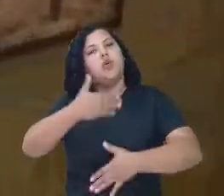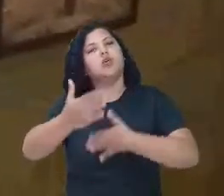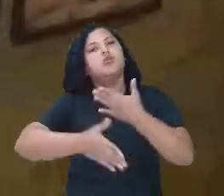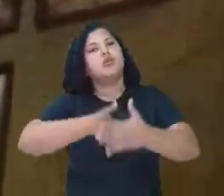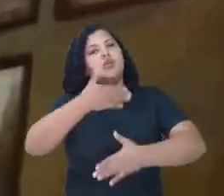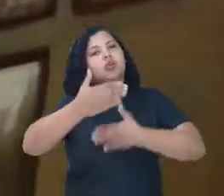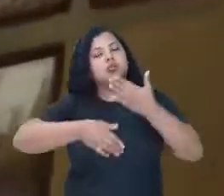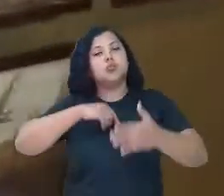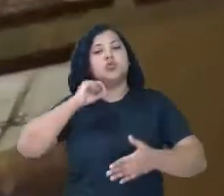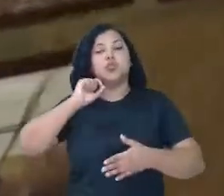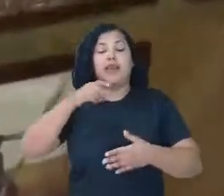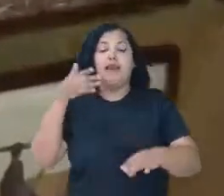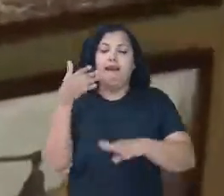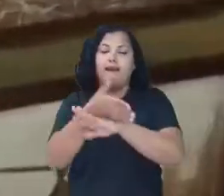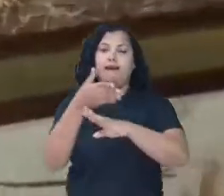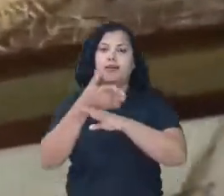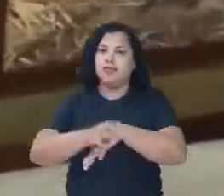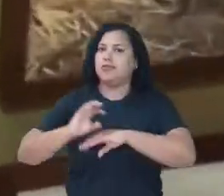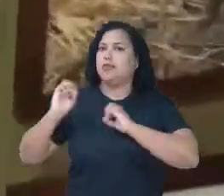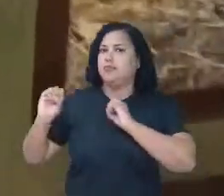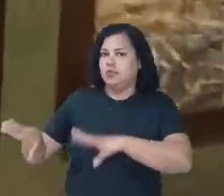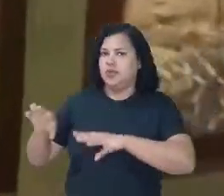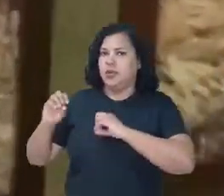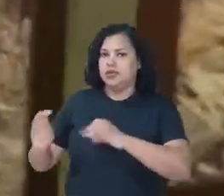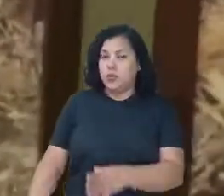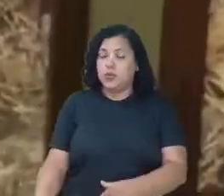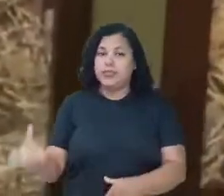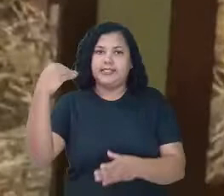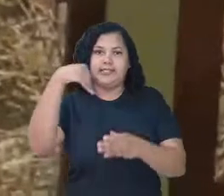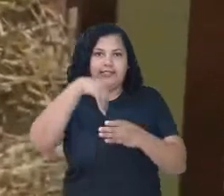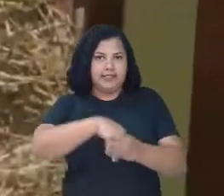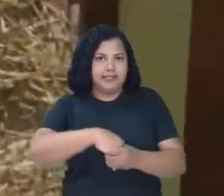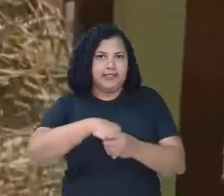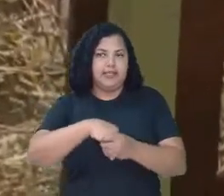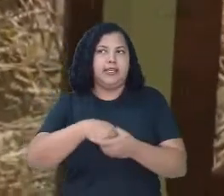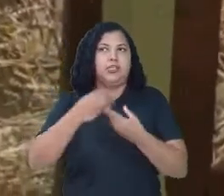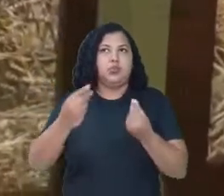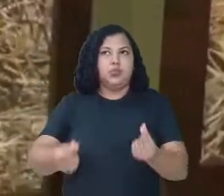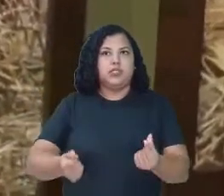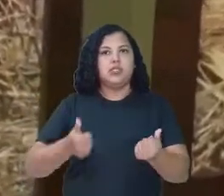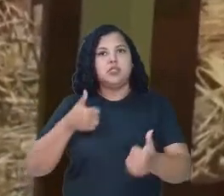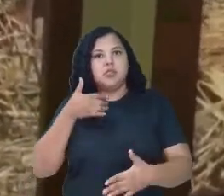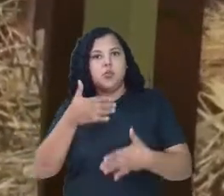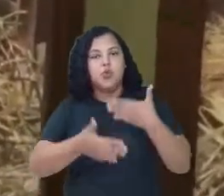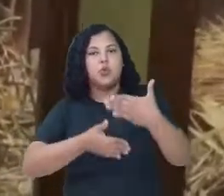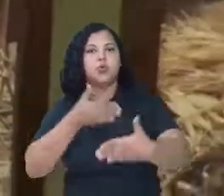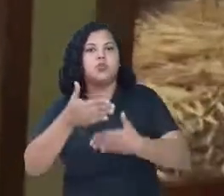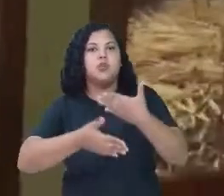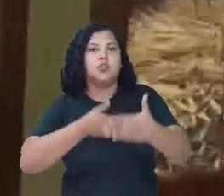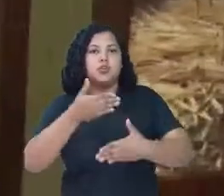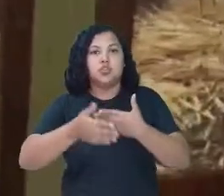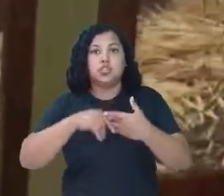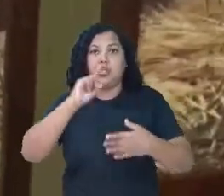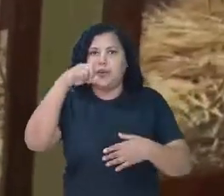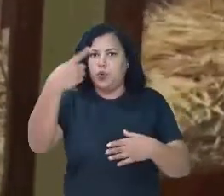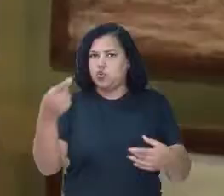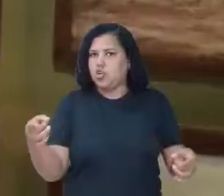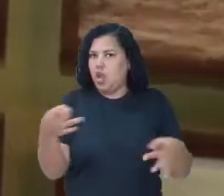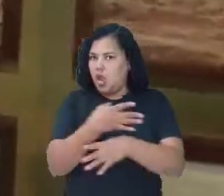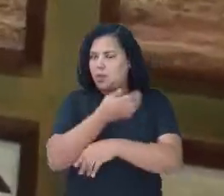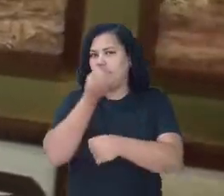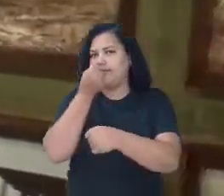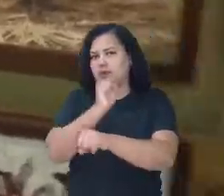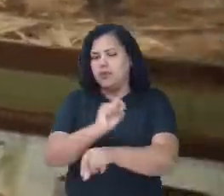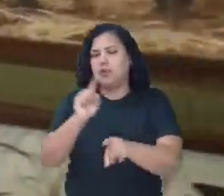acesso à educação dentro desse segmento do pós-escravidão, e também da